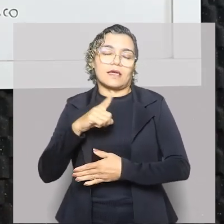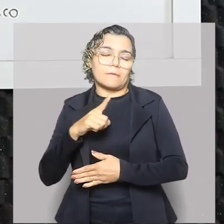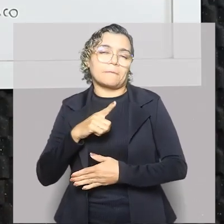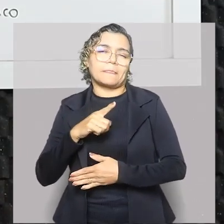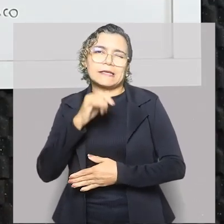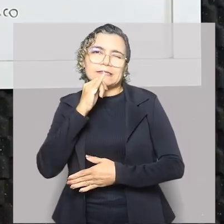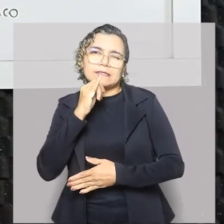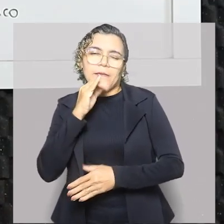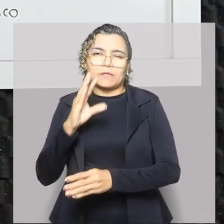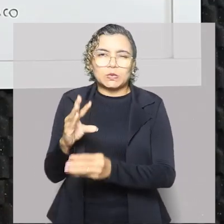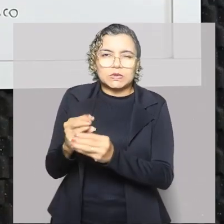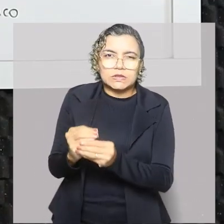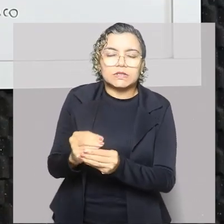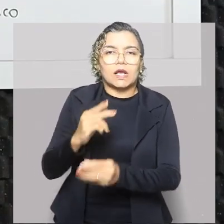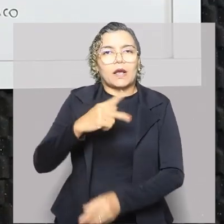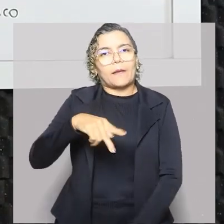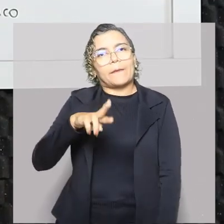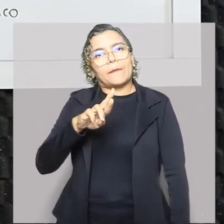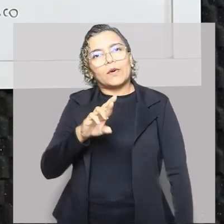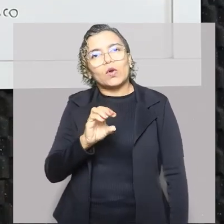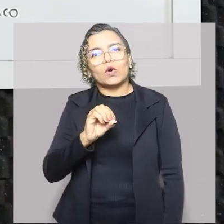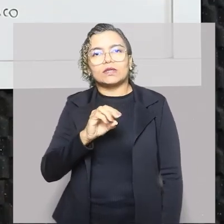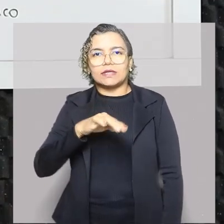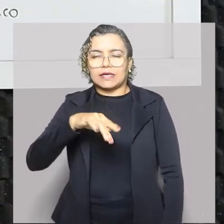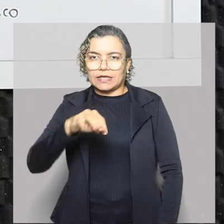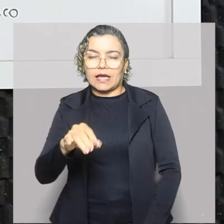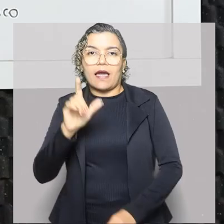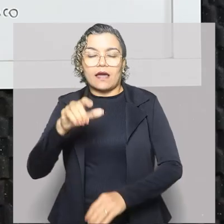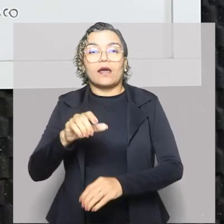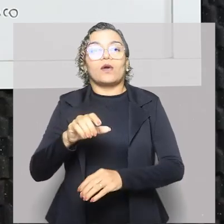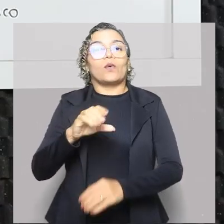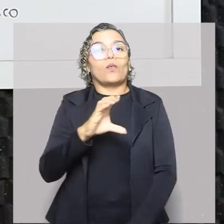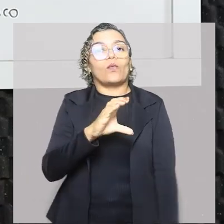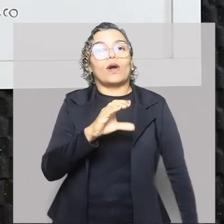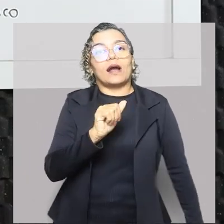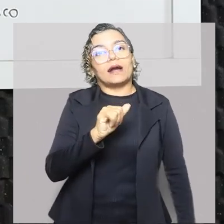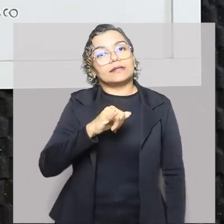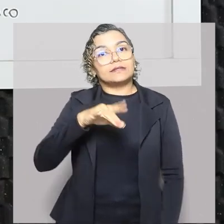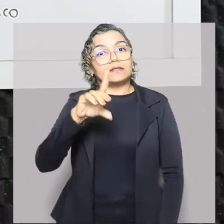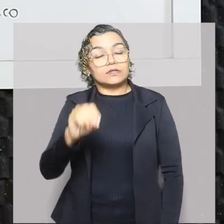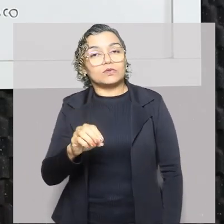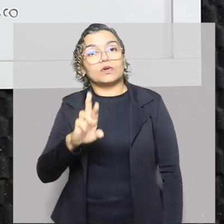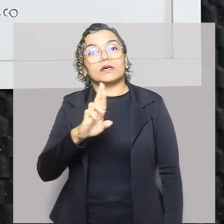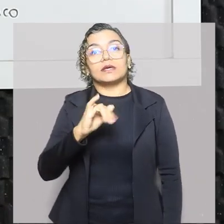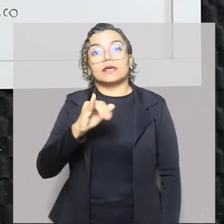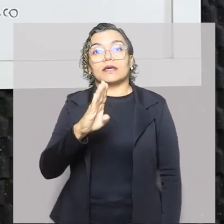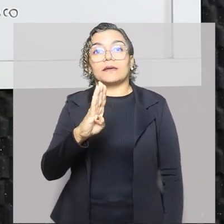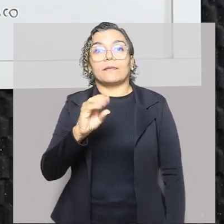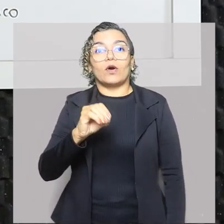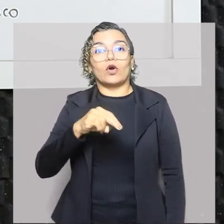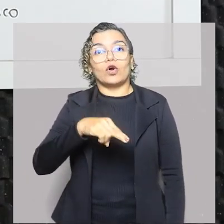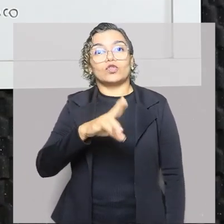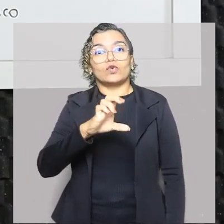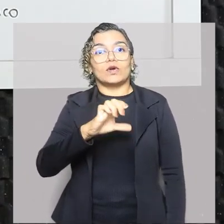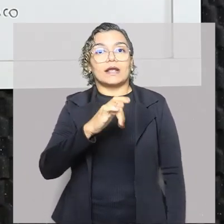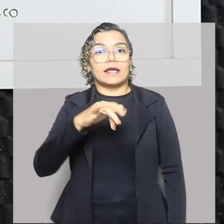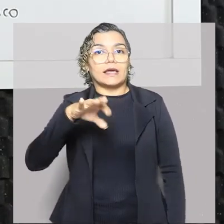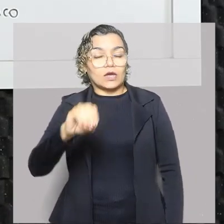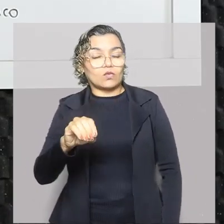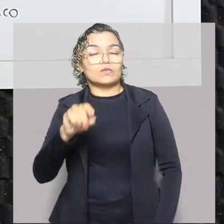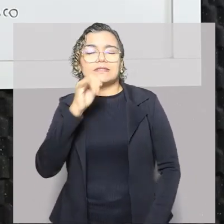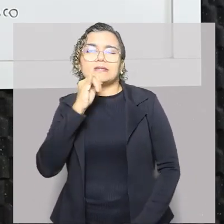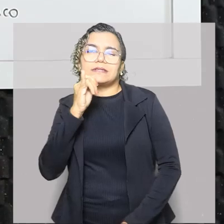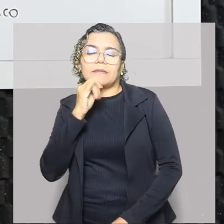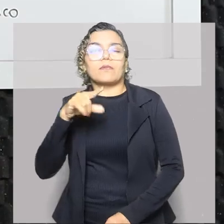gente utiliza o RNA, que é o ácido ribonucleico, para fazer proteína. E aí a gente tem que lembrar, gente, que a